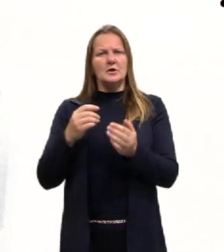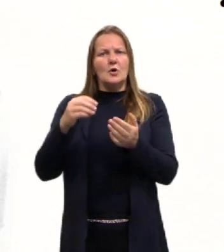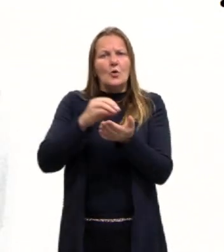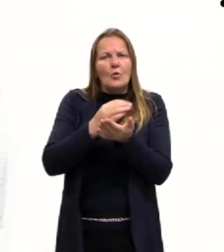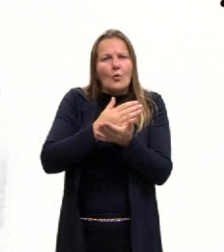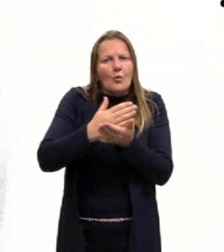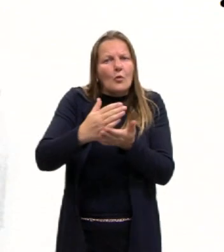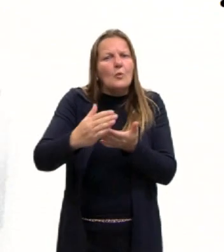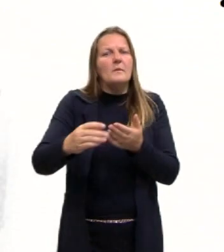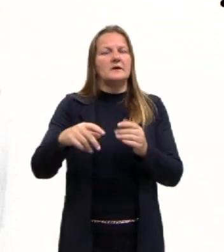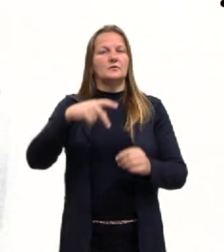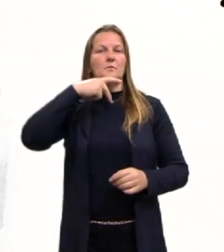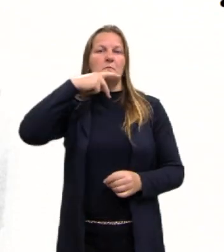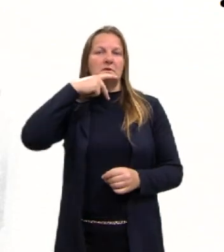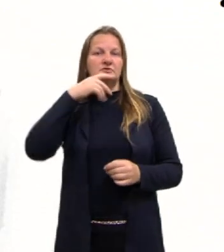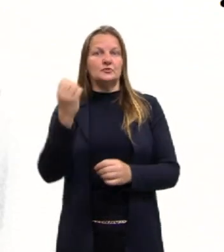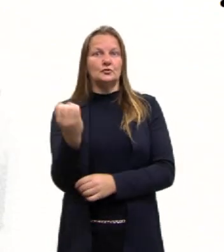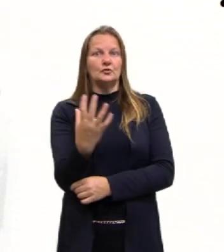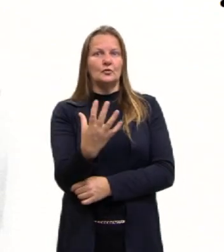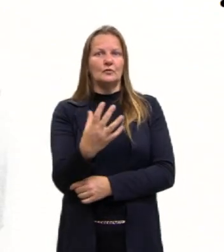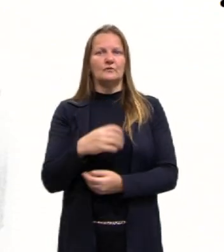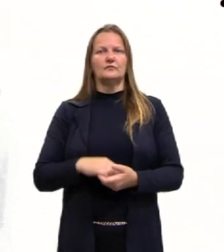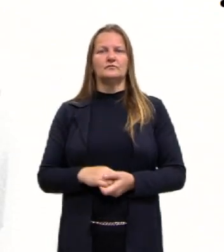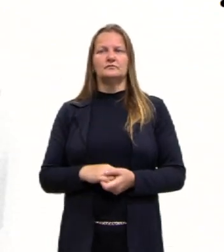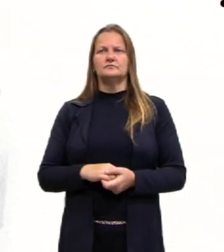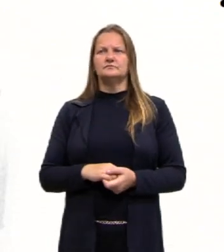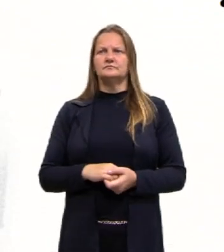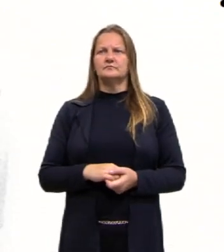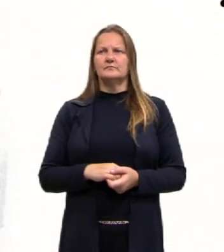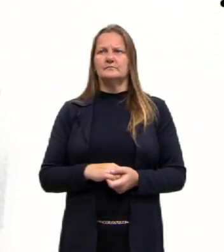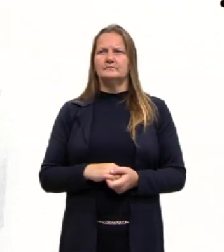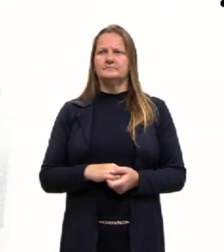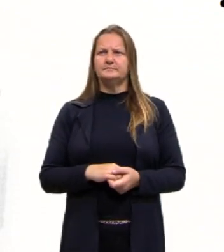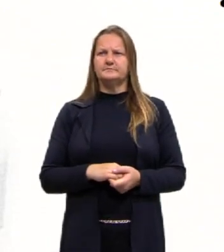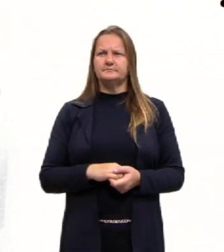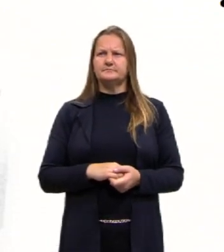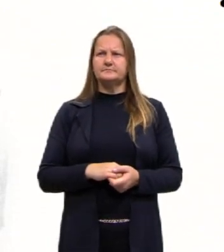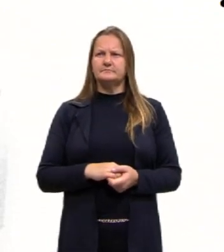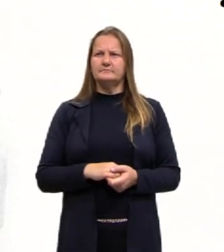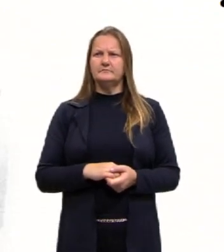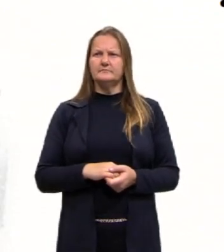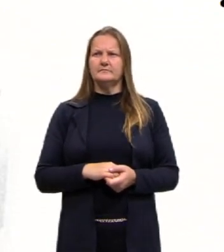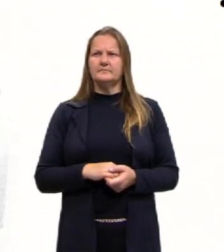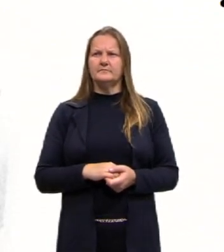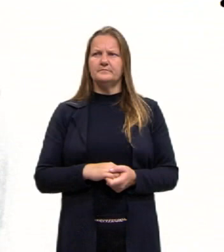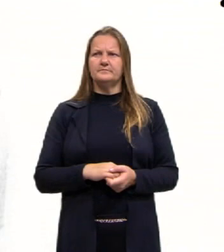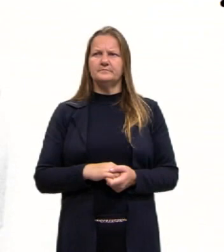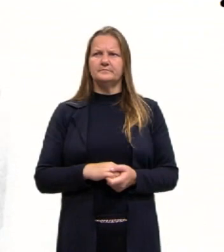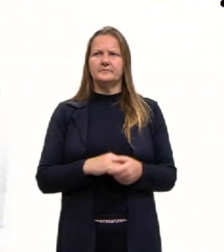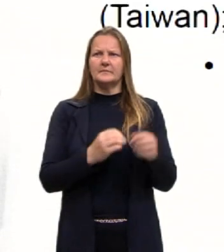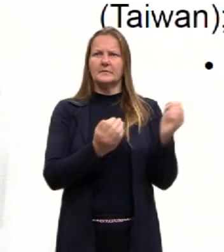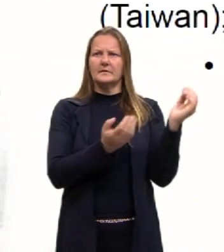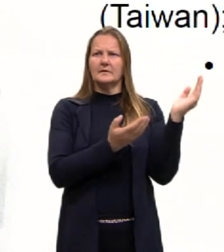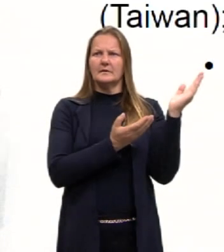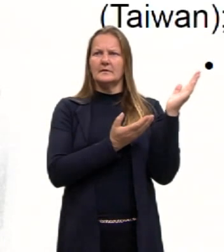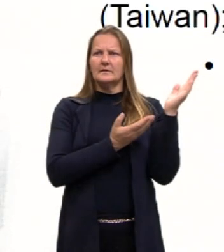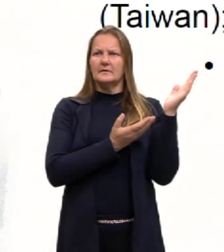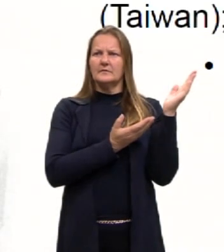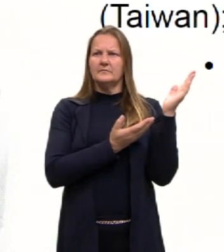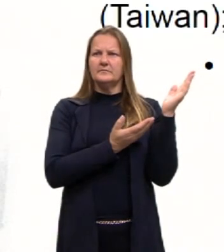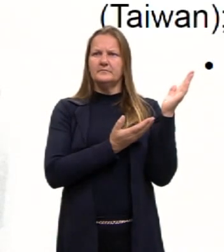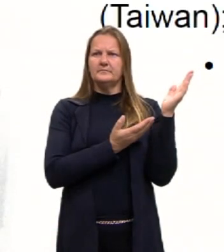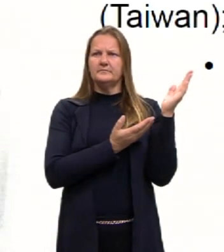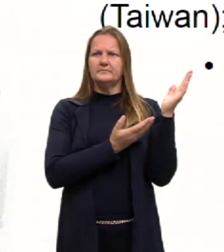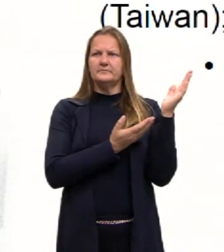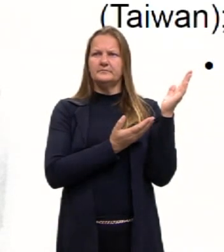Um Novo partido que é o homem Tang o partido nacionalista chinês nesse primeiro momento o